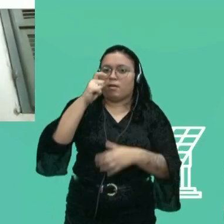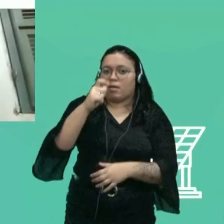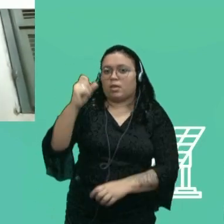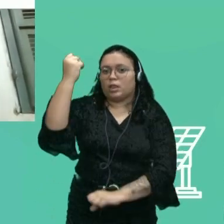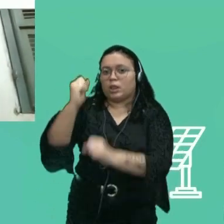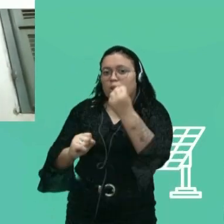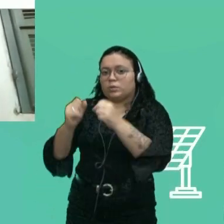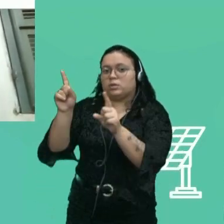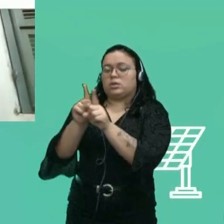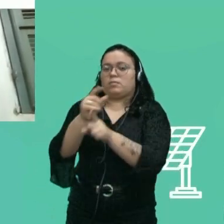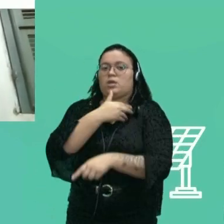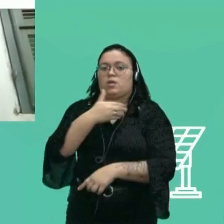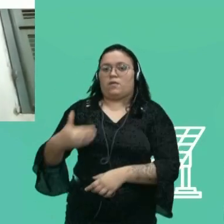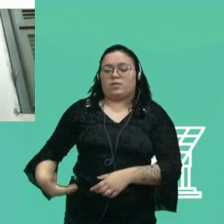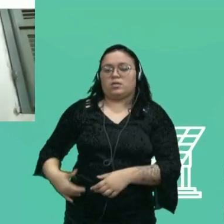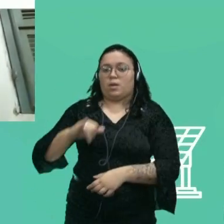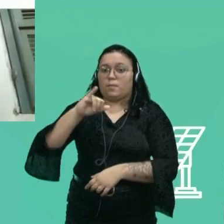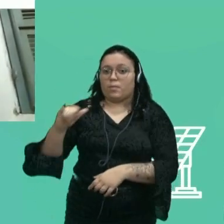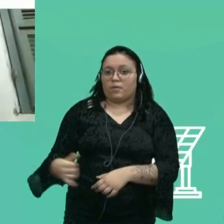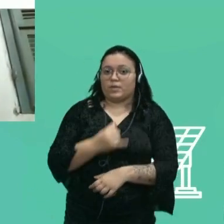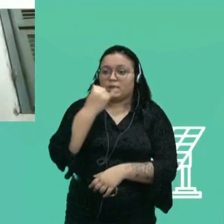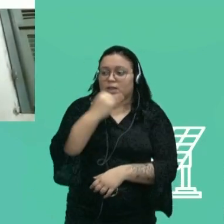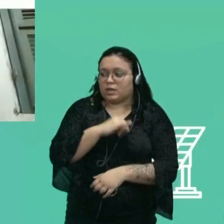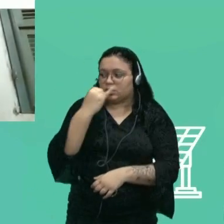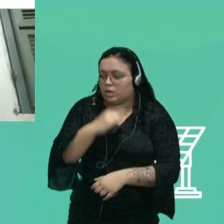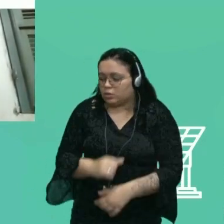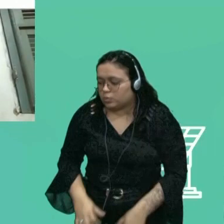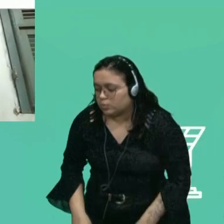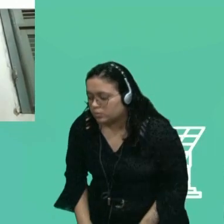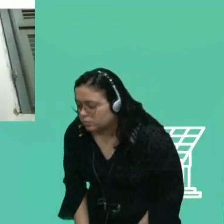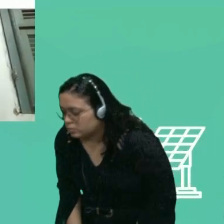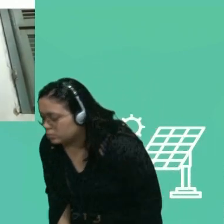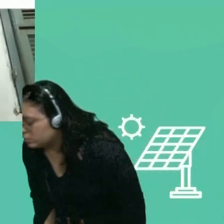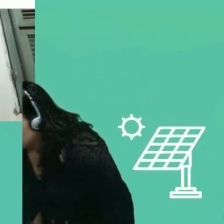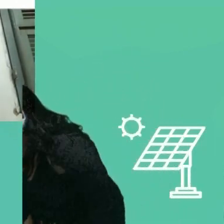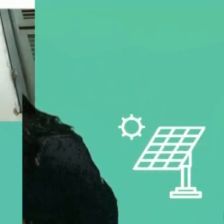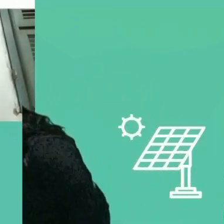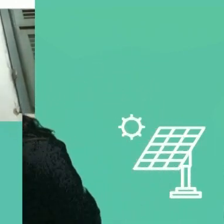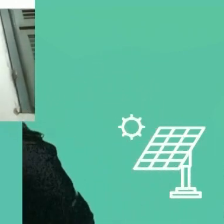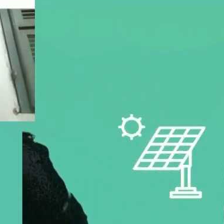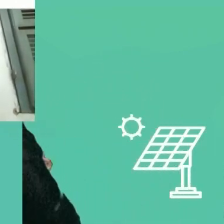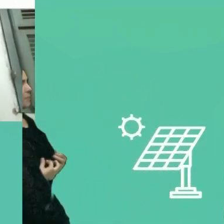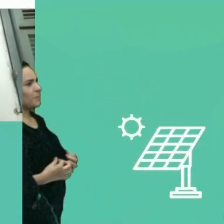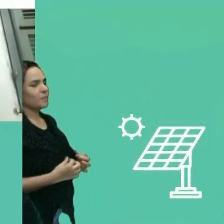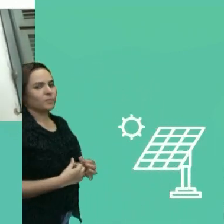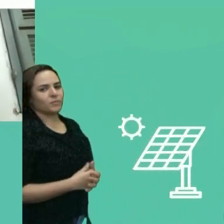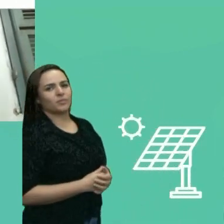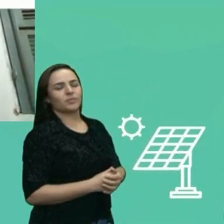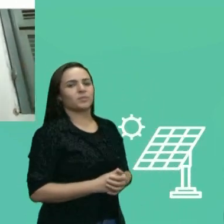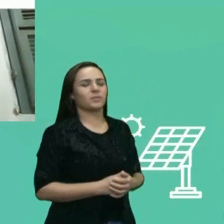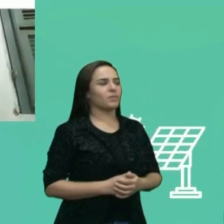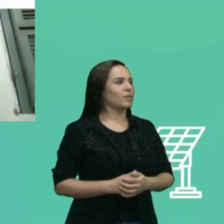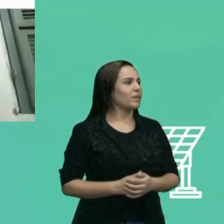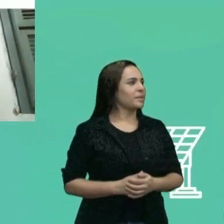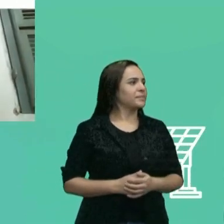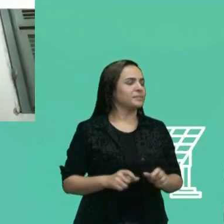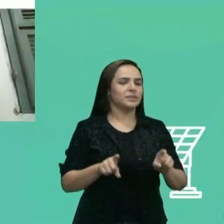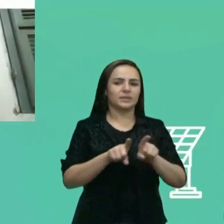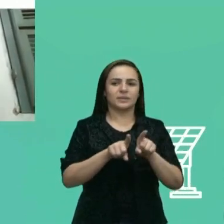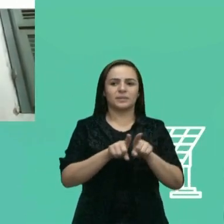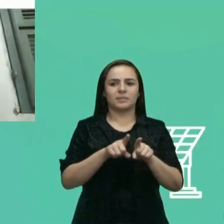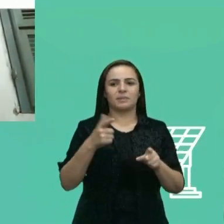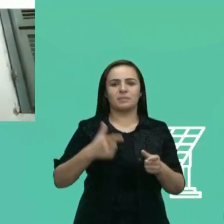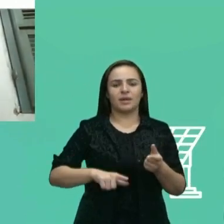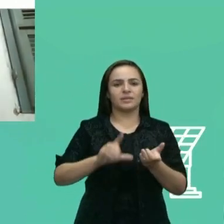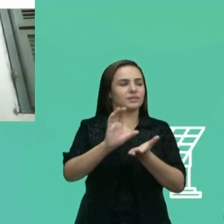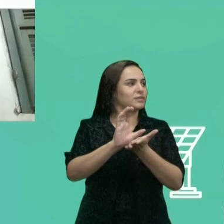do governo para o reaproveitamento energético da biomassa residual. Também chame mais investimentos, traga mais investimentos aí para a área da